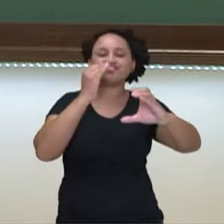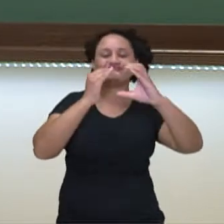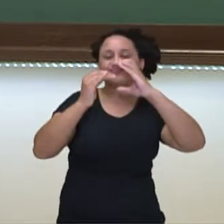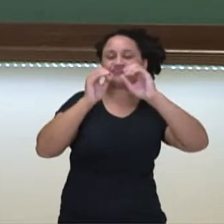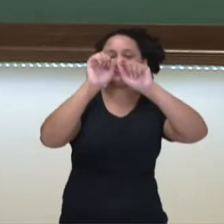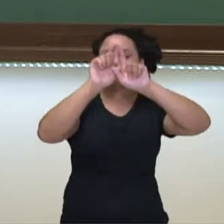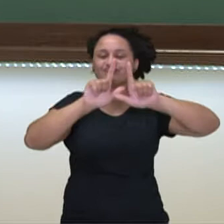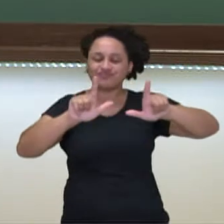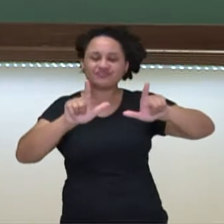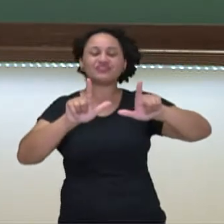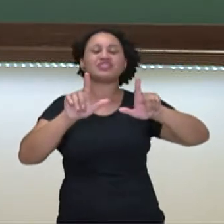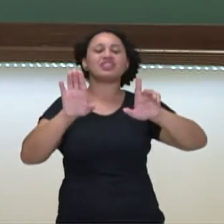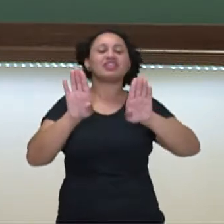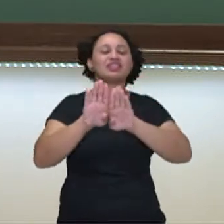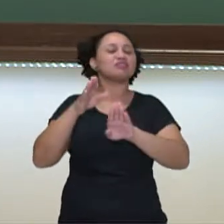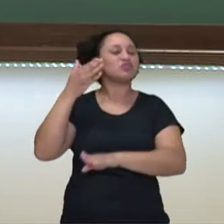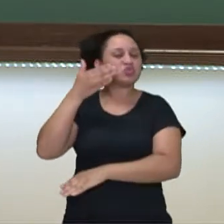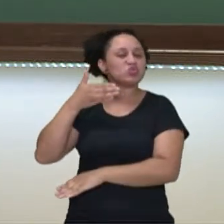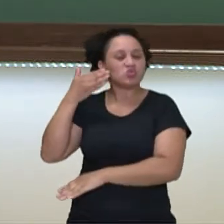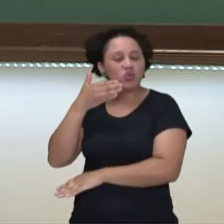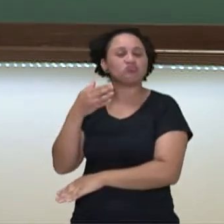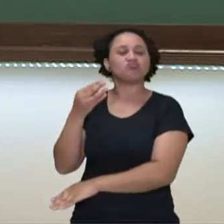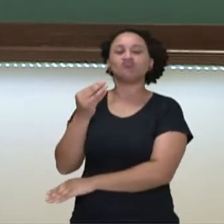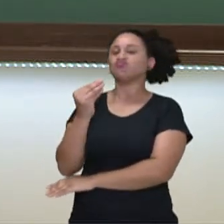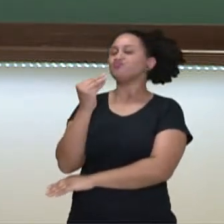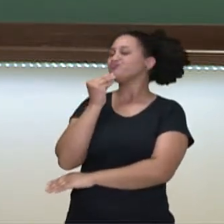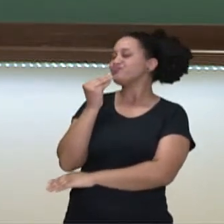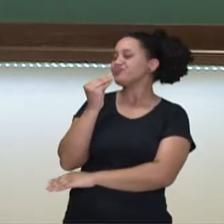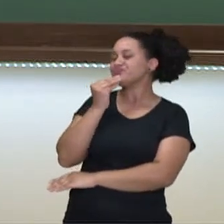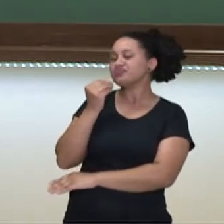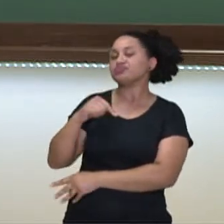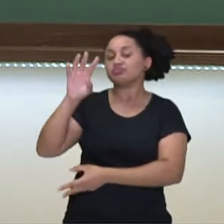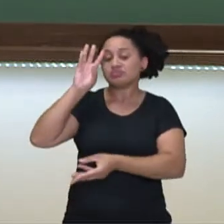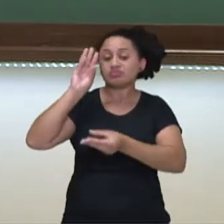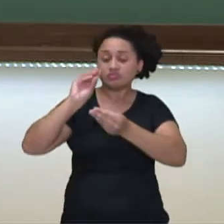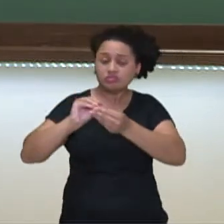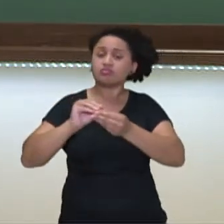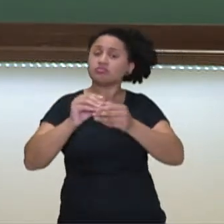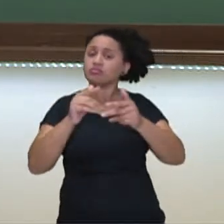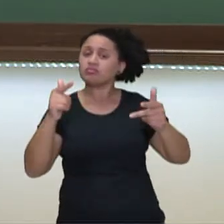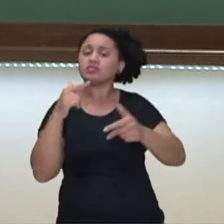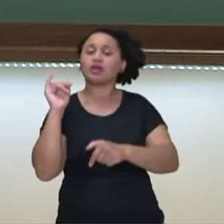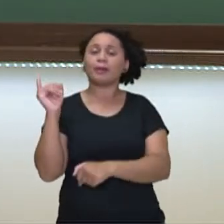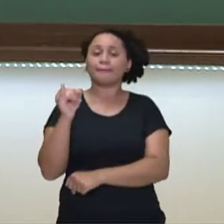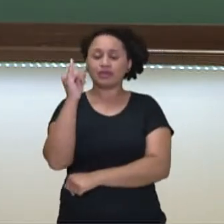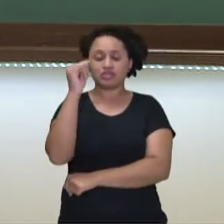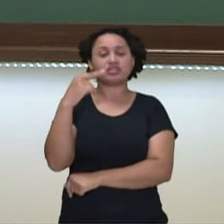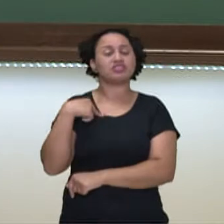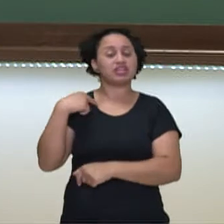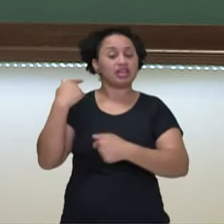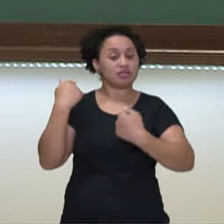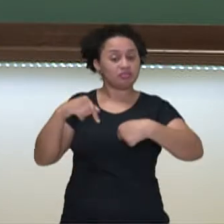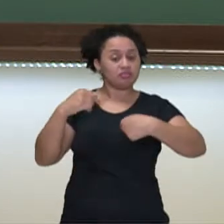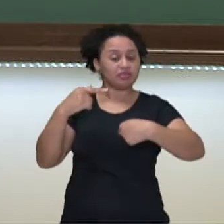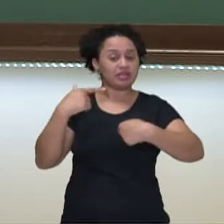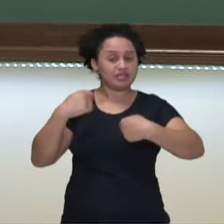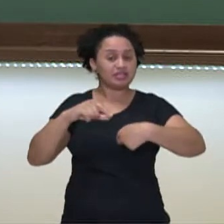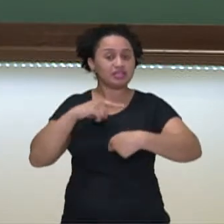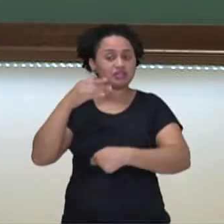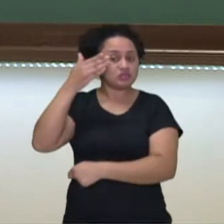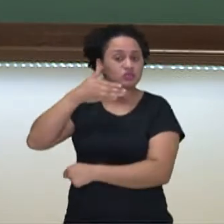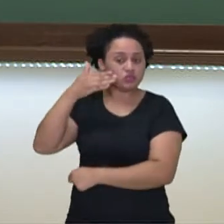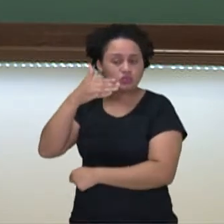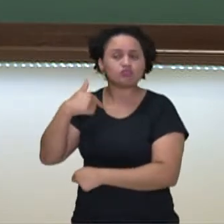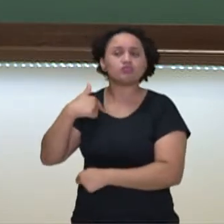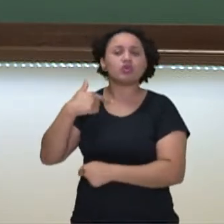retórica, a lógica. Vamos entender esses instrumentos importantes do discurso, do pensamento,